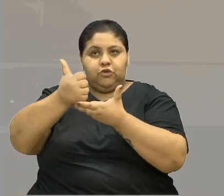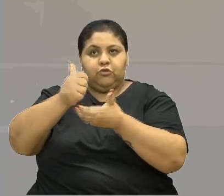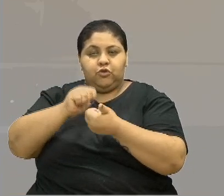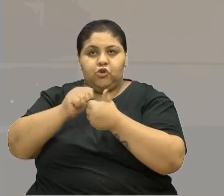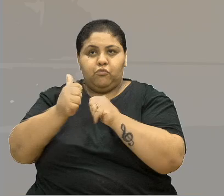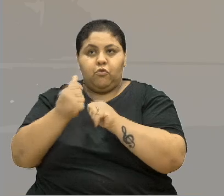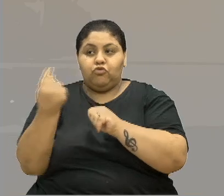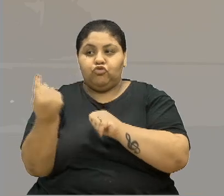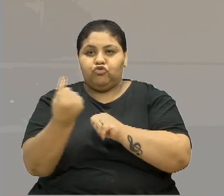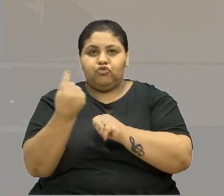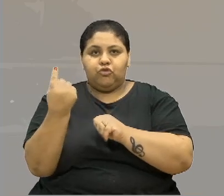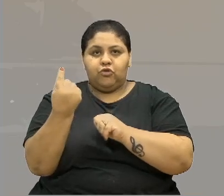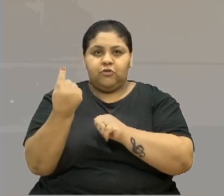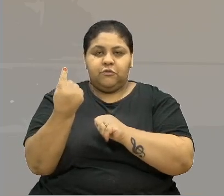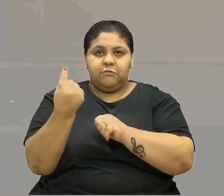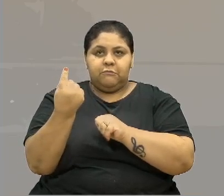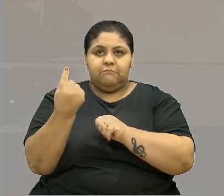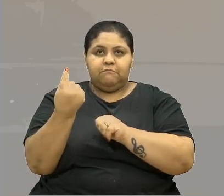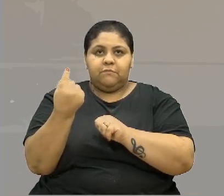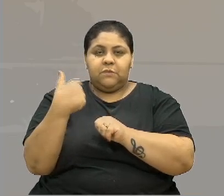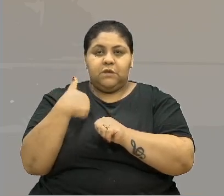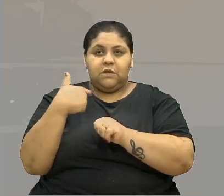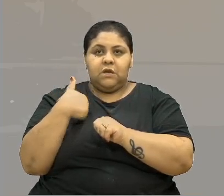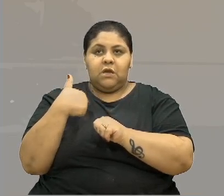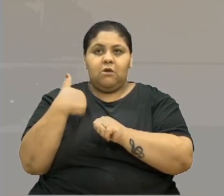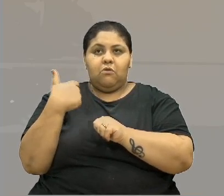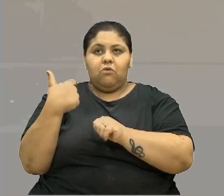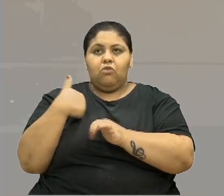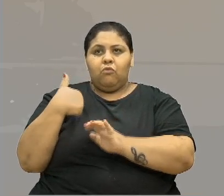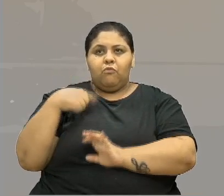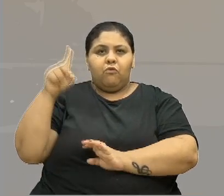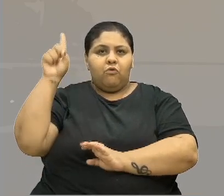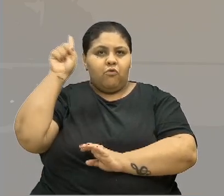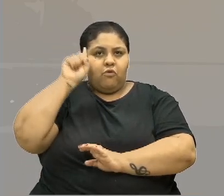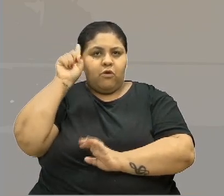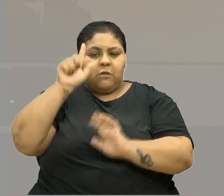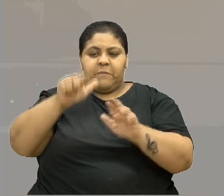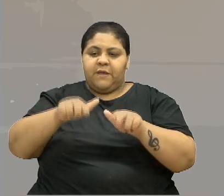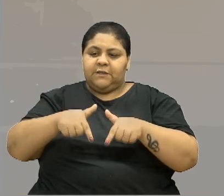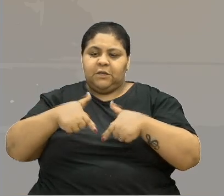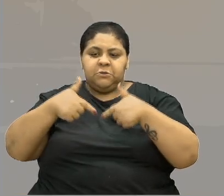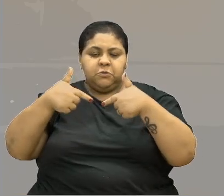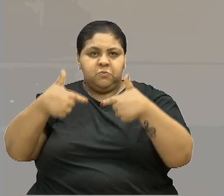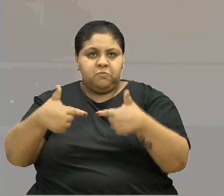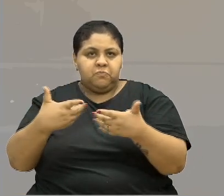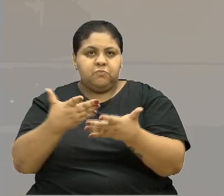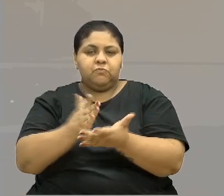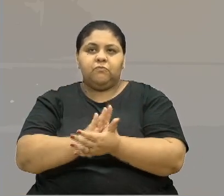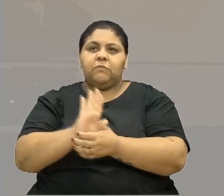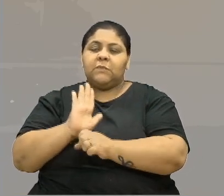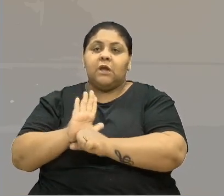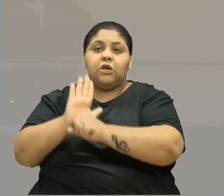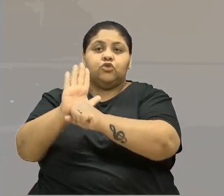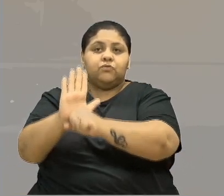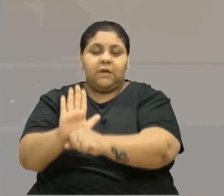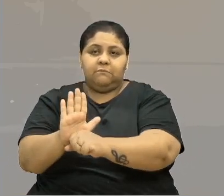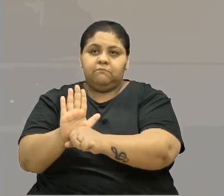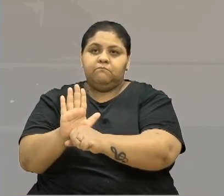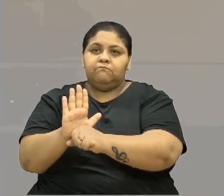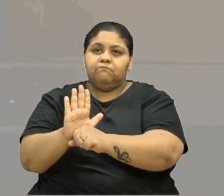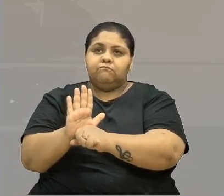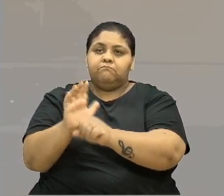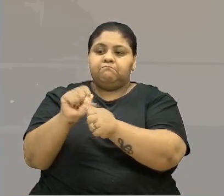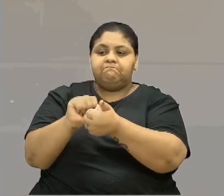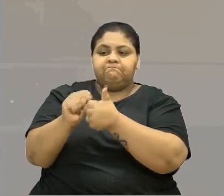amador, eu procurei, no meu dia a dia, nas minhas ações, contribuir para que